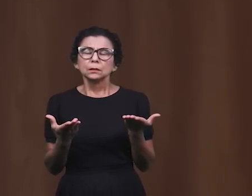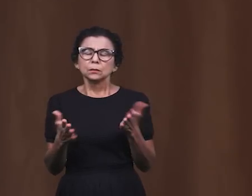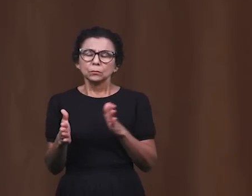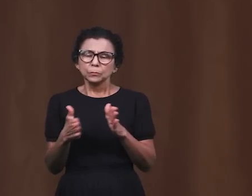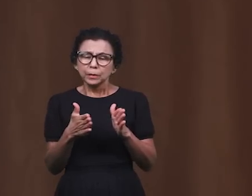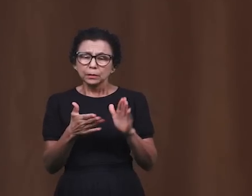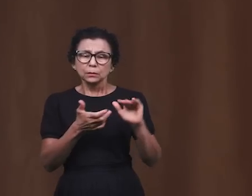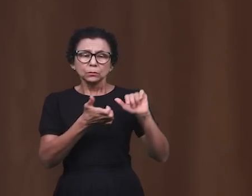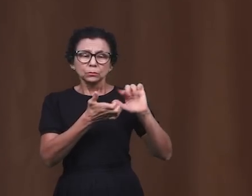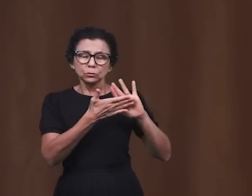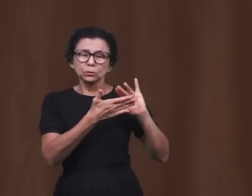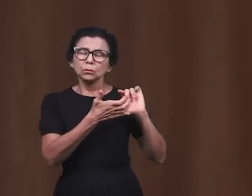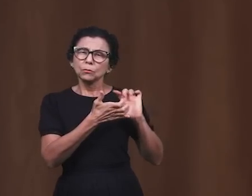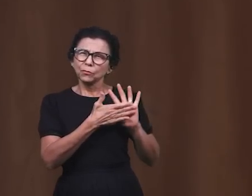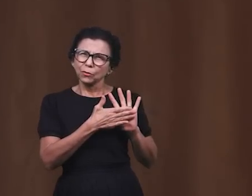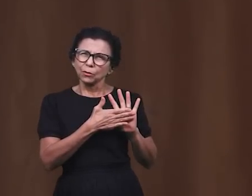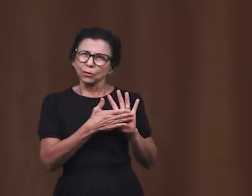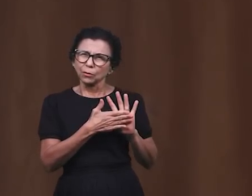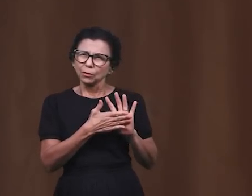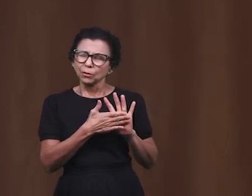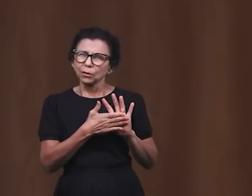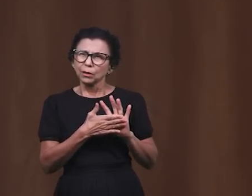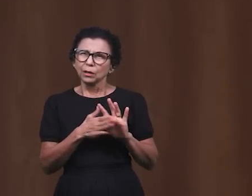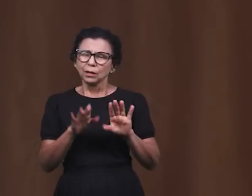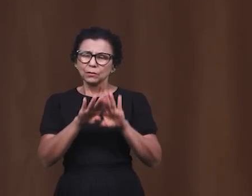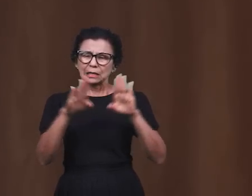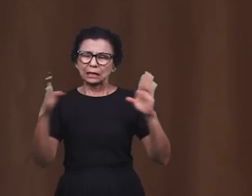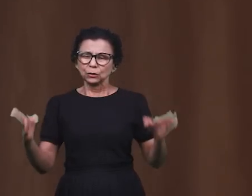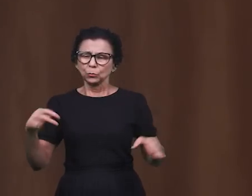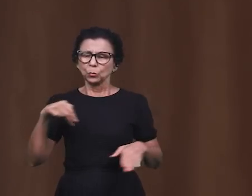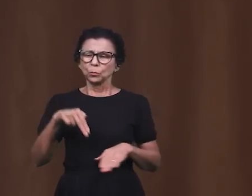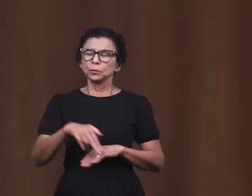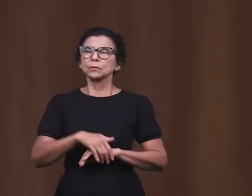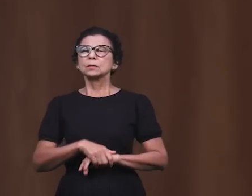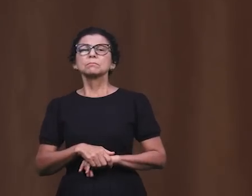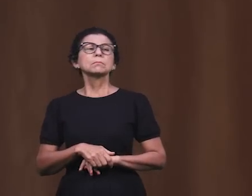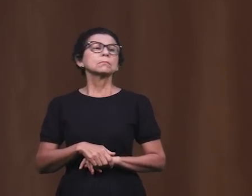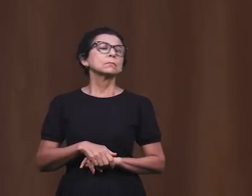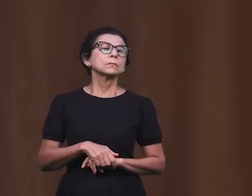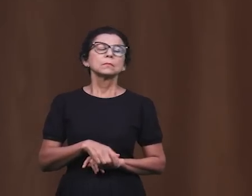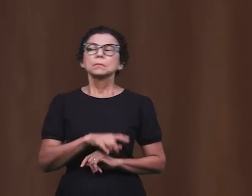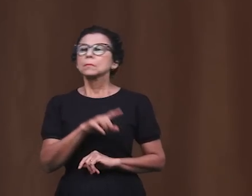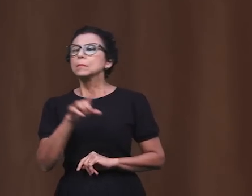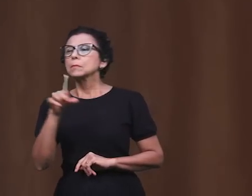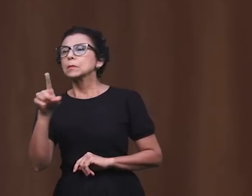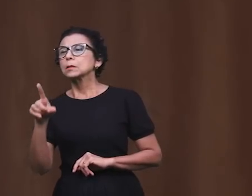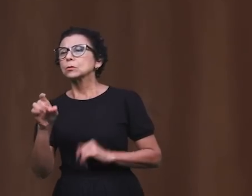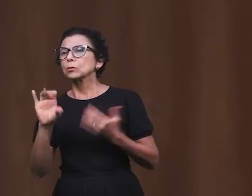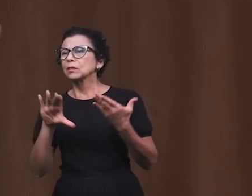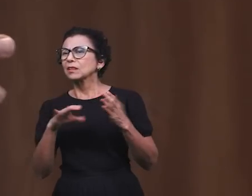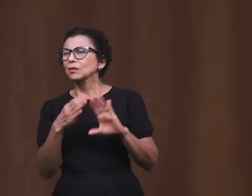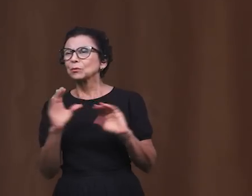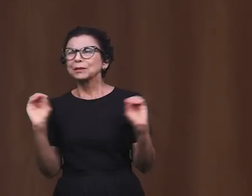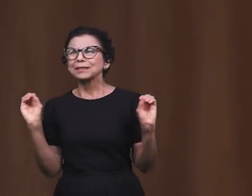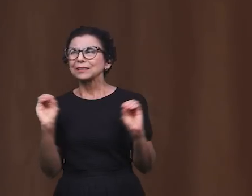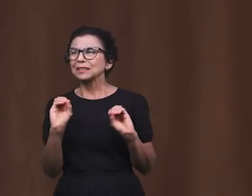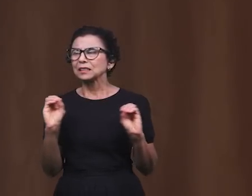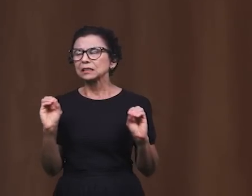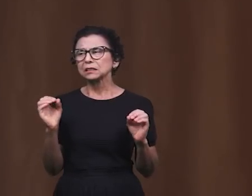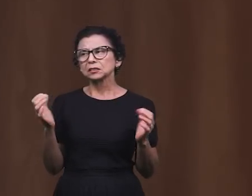louvor e que você observa que a pessoa não canta, você já começa a identificar que ela está com uma